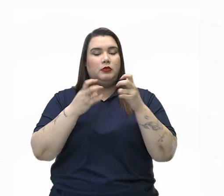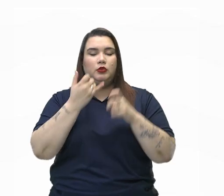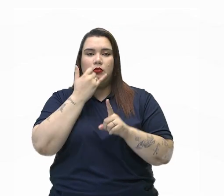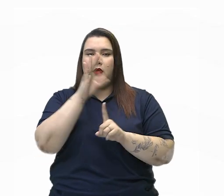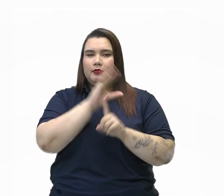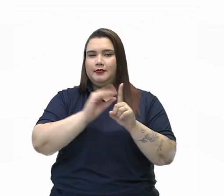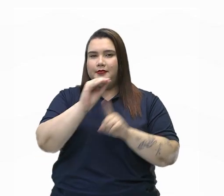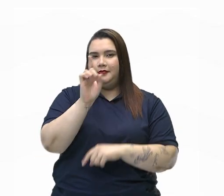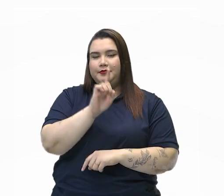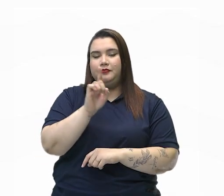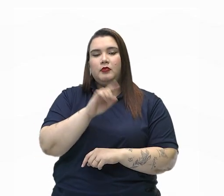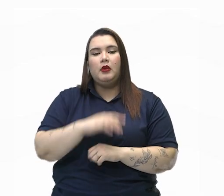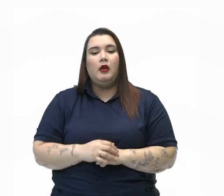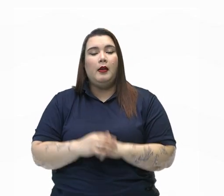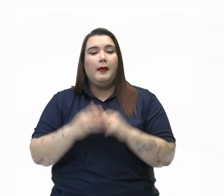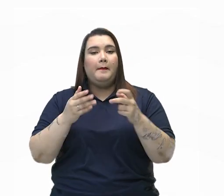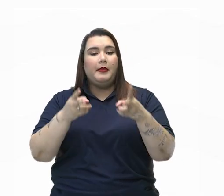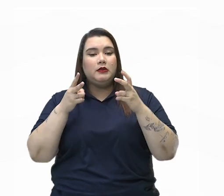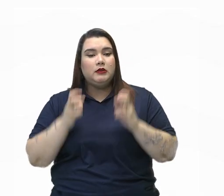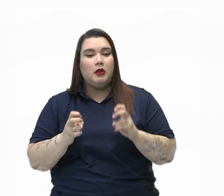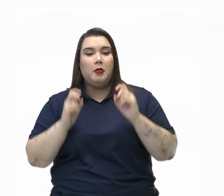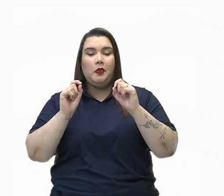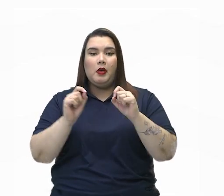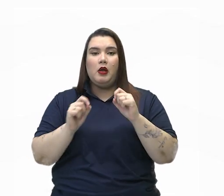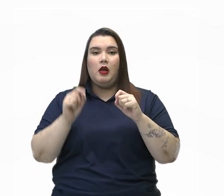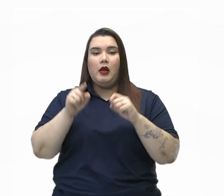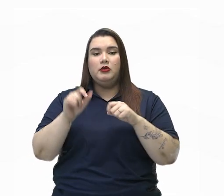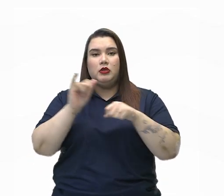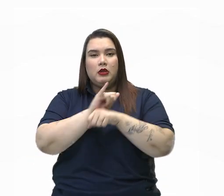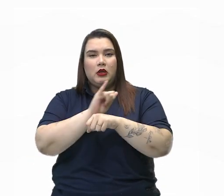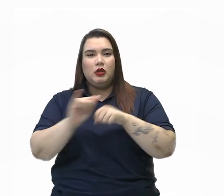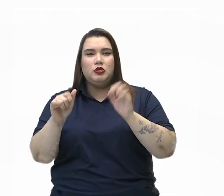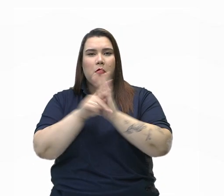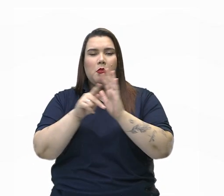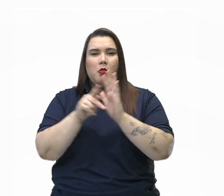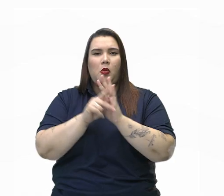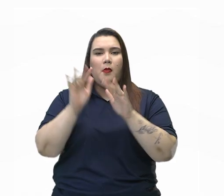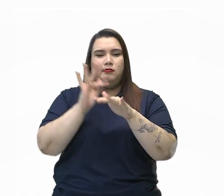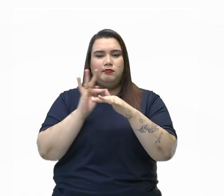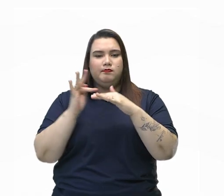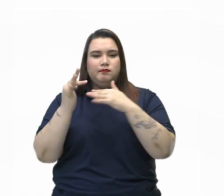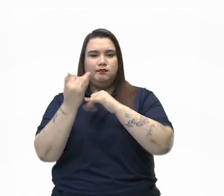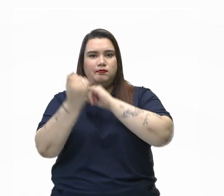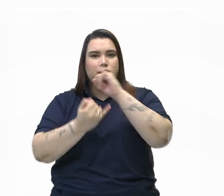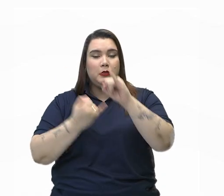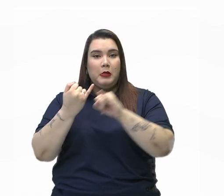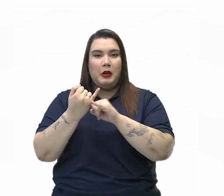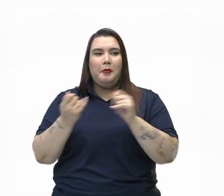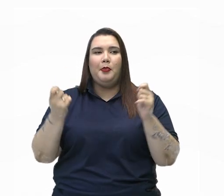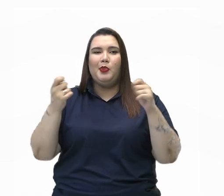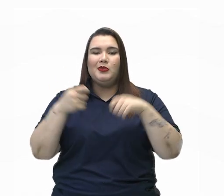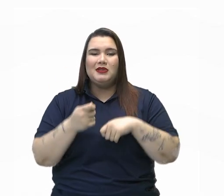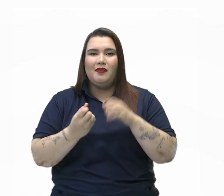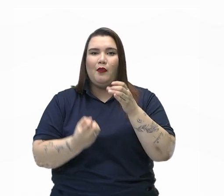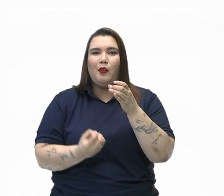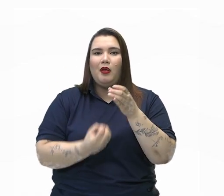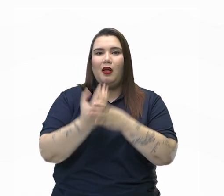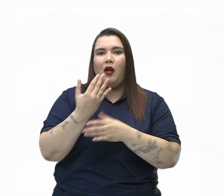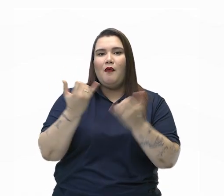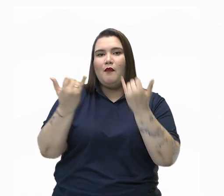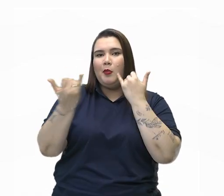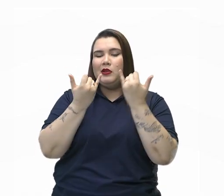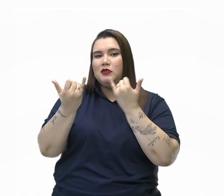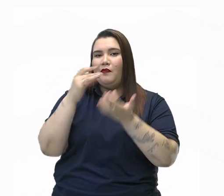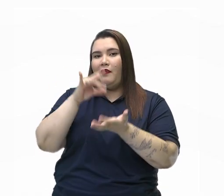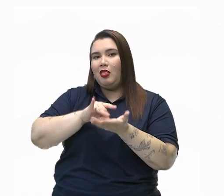perceber que o poder das ferramentas digitais nos leva também a criar desinformação. Por